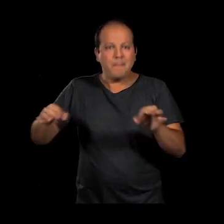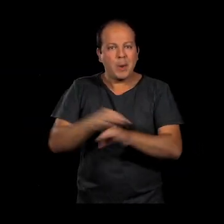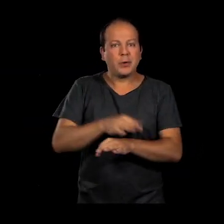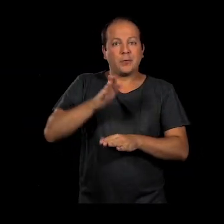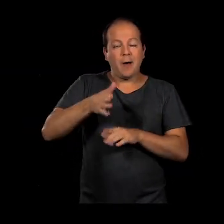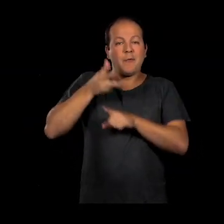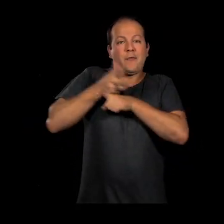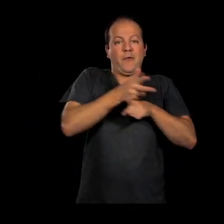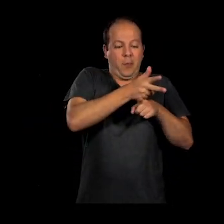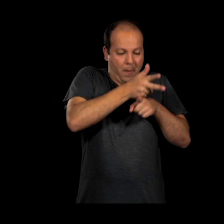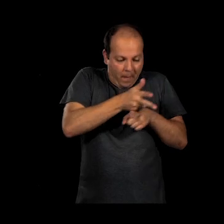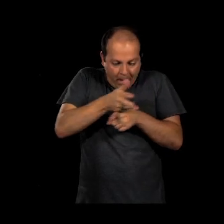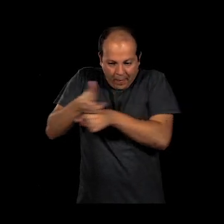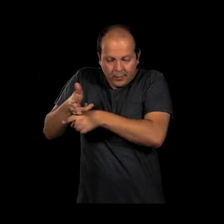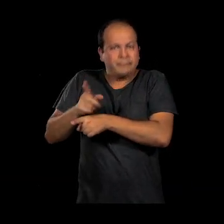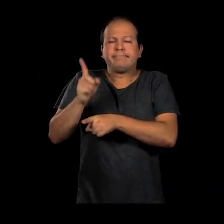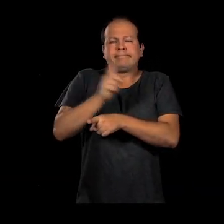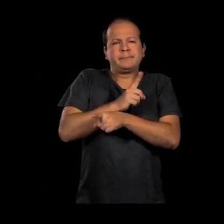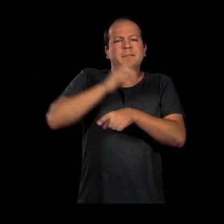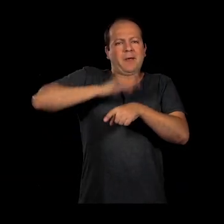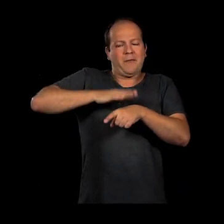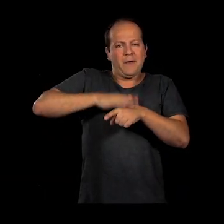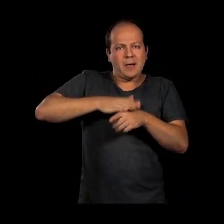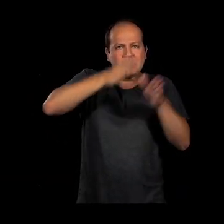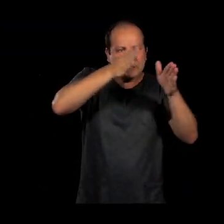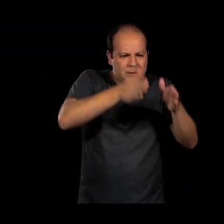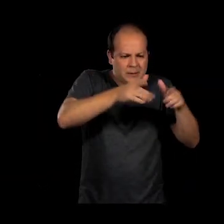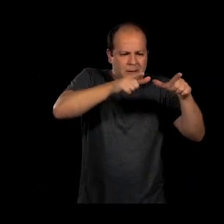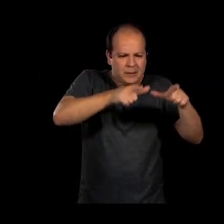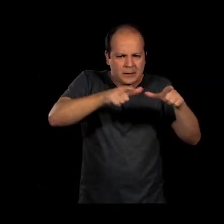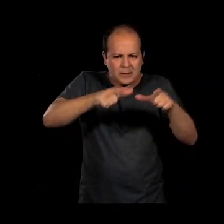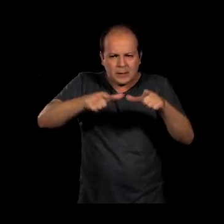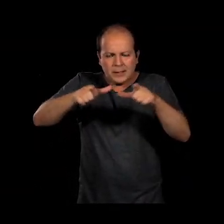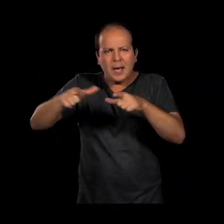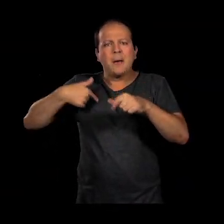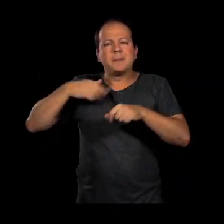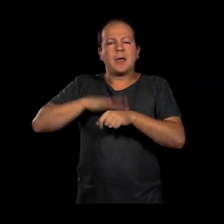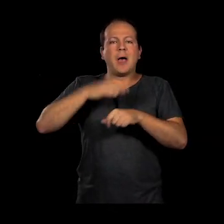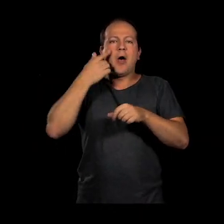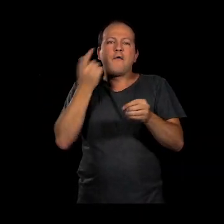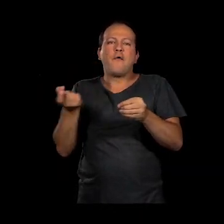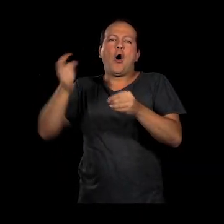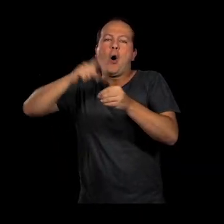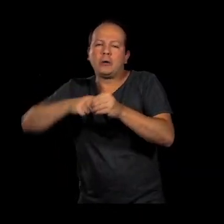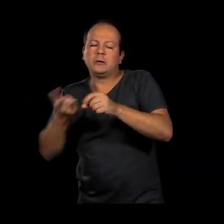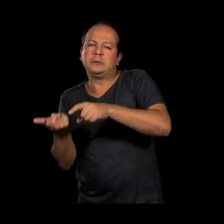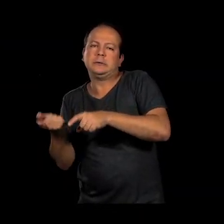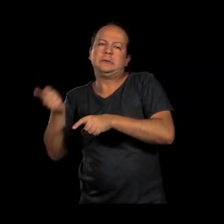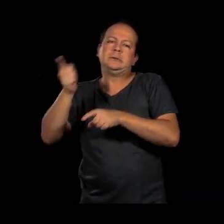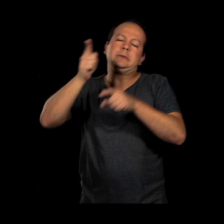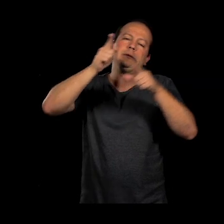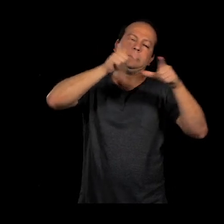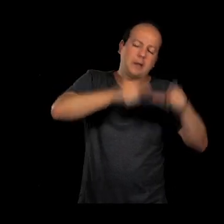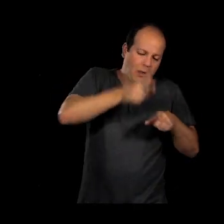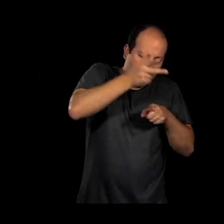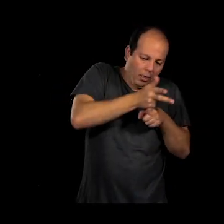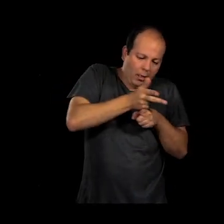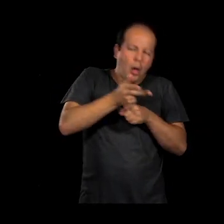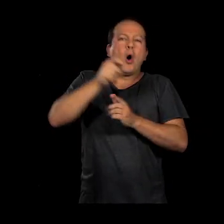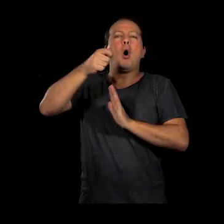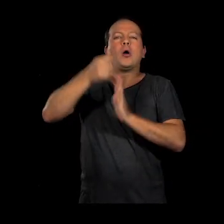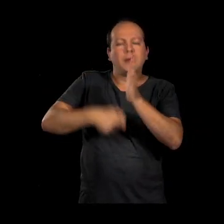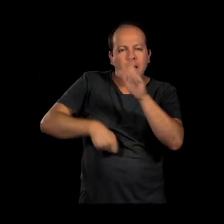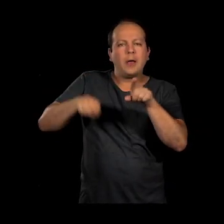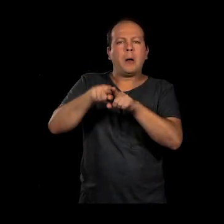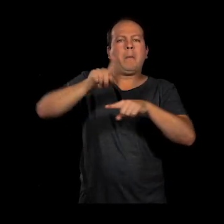nós vamos filmar. A gente faz algumas etapas, mas tá sempre voltando, sabe? A gente tá, às vezes, voltando no roteiro, tá